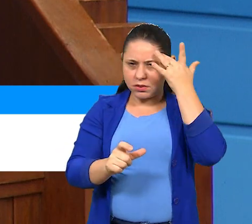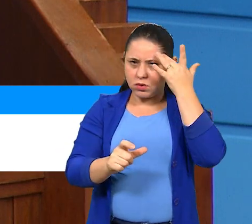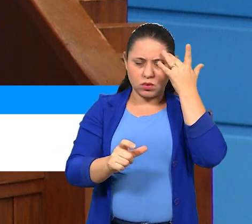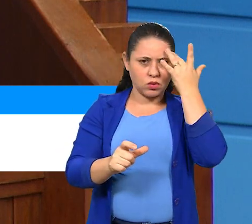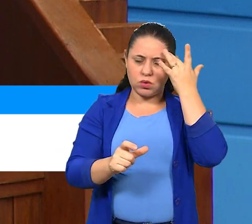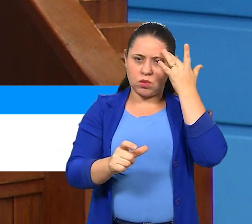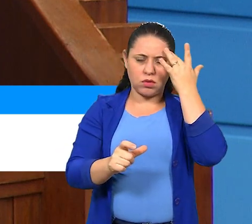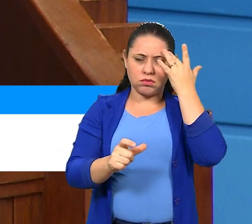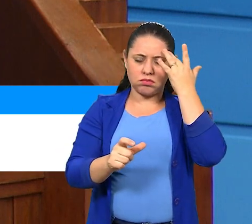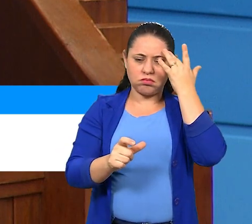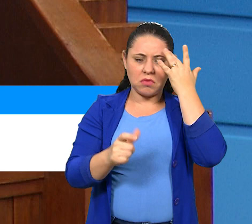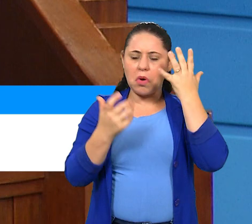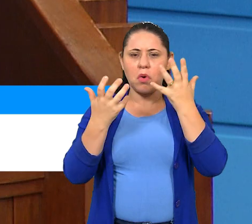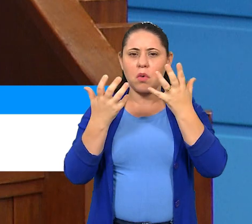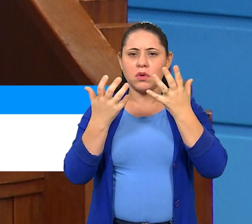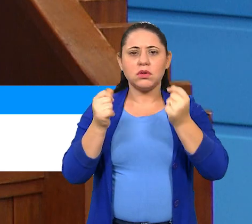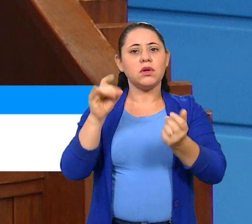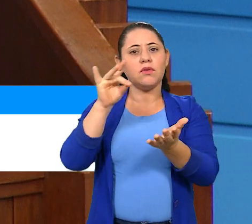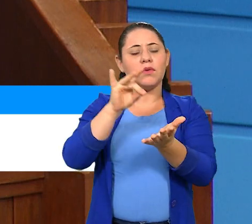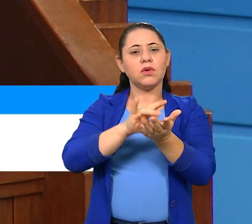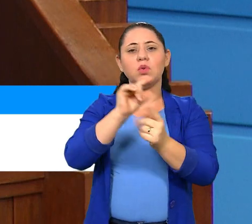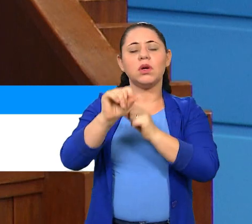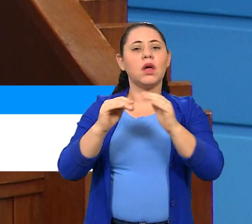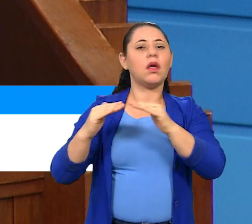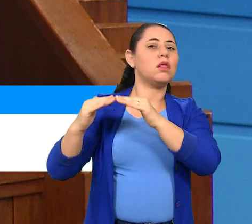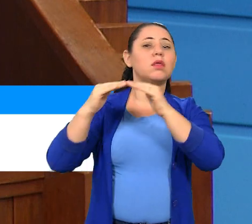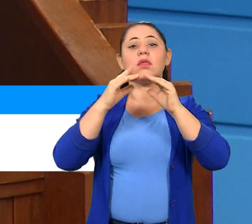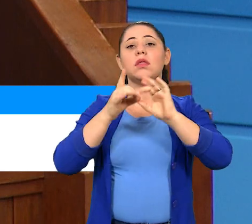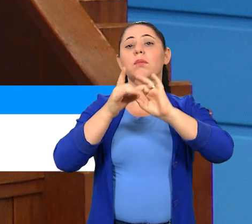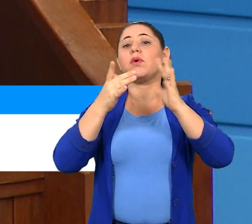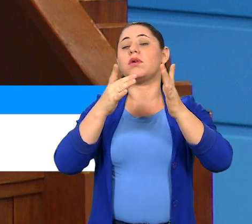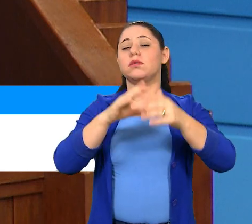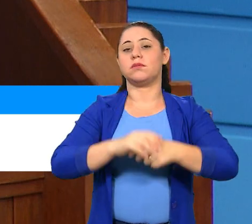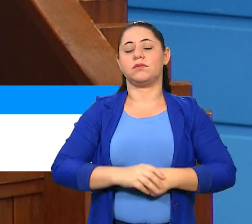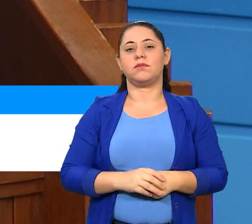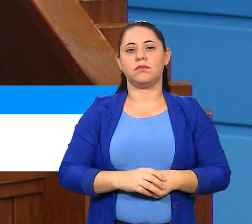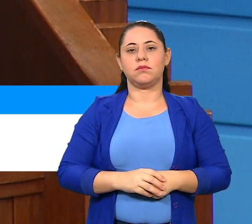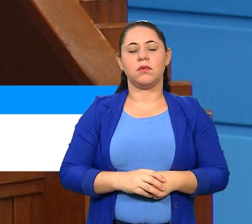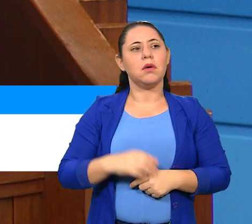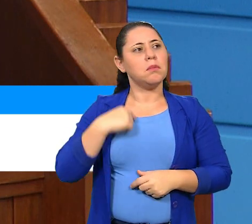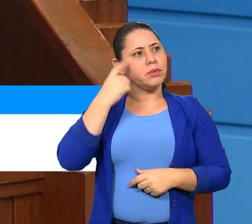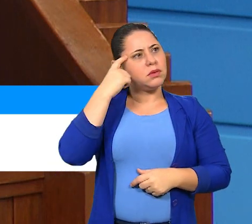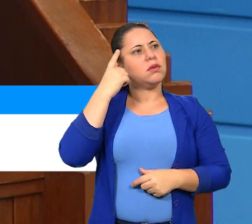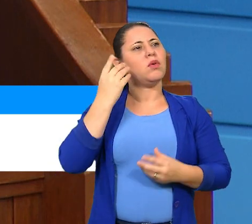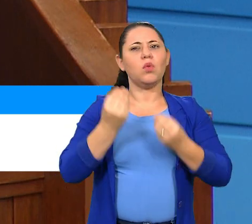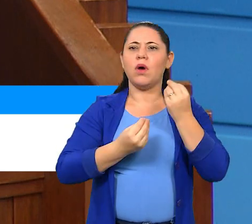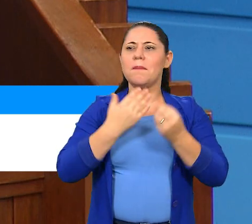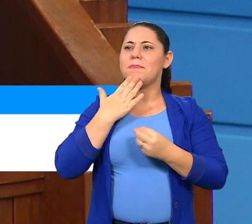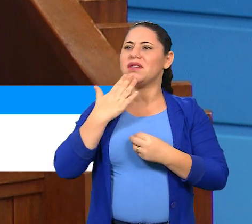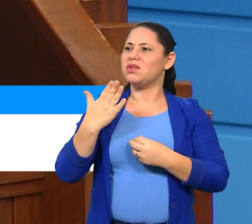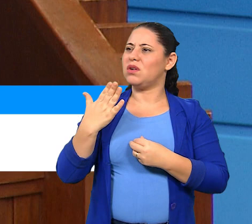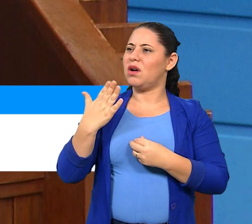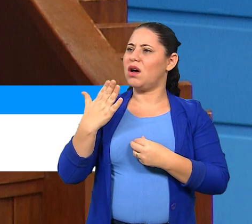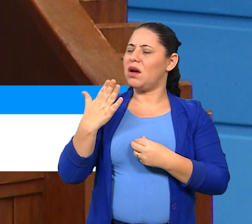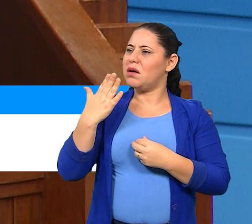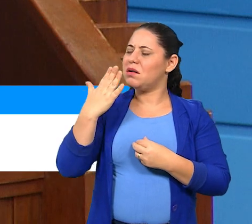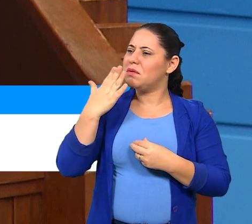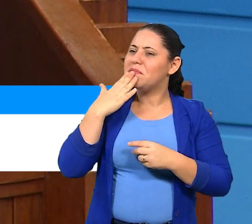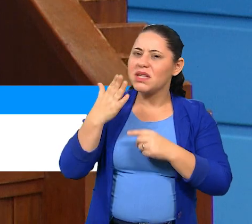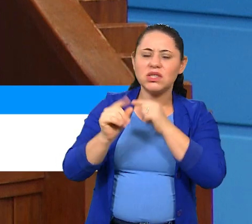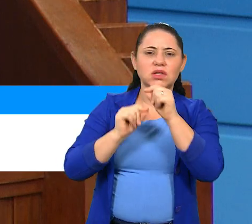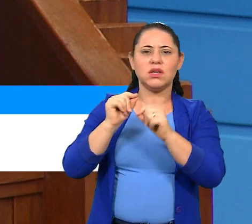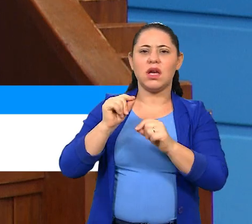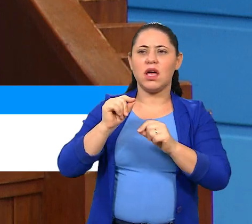não considera e não leva em consideração de verdade o que que é a democracia Eu acho incrível as pessoas